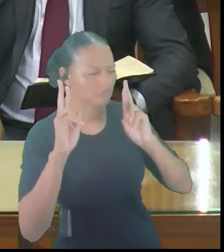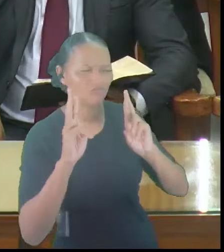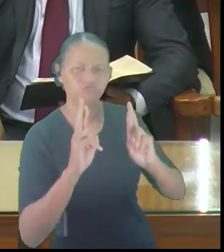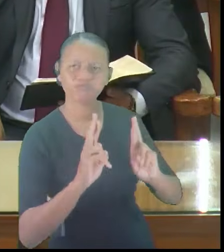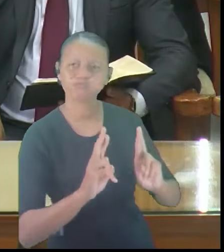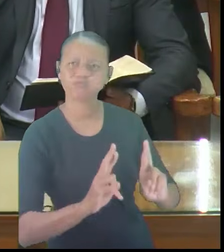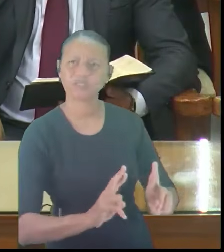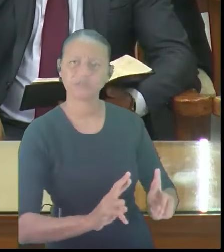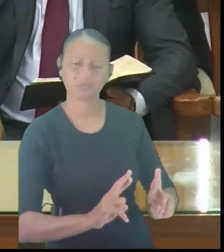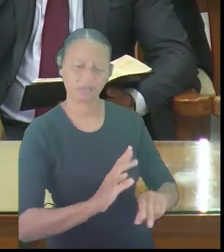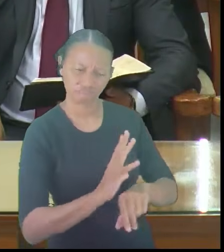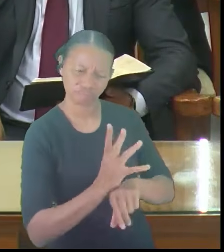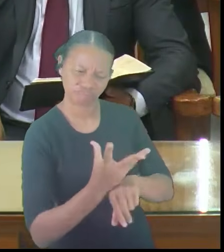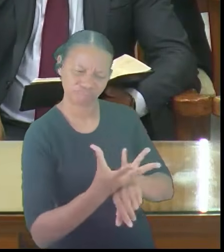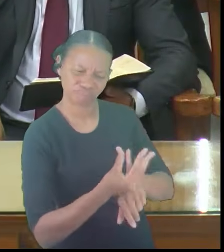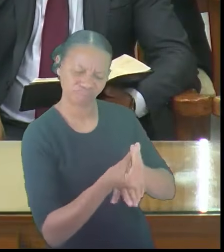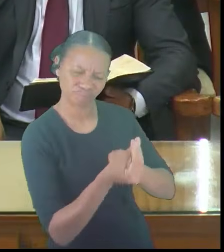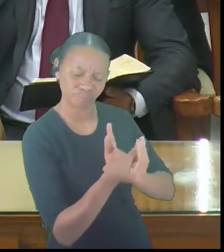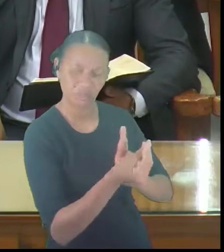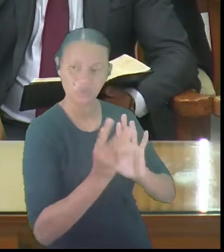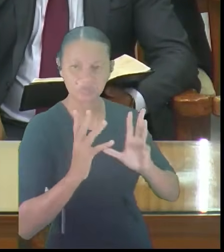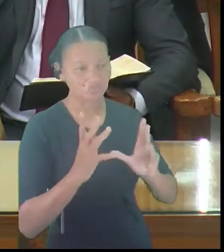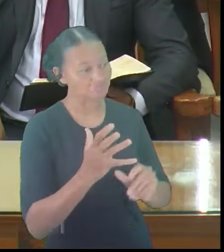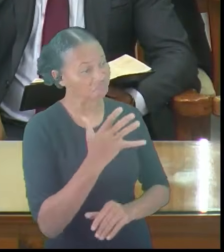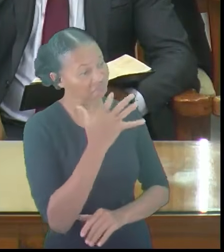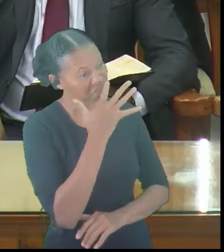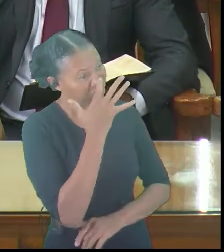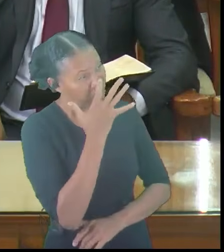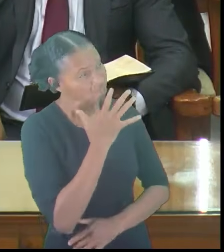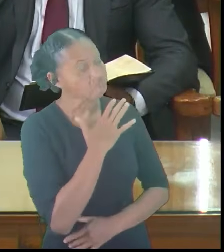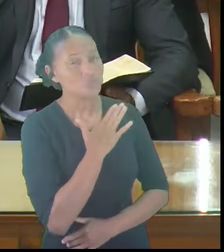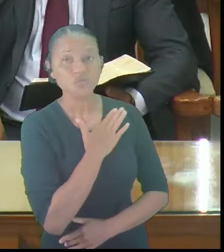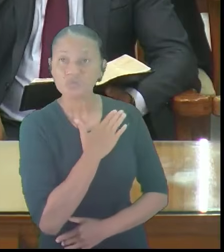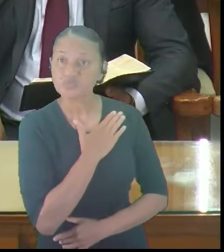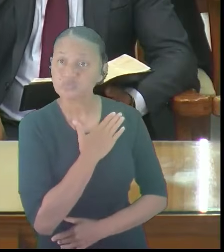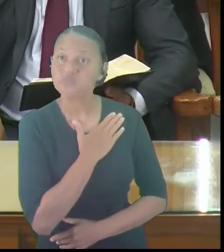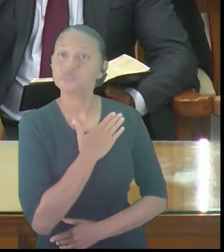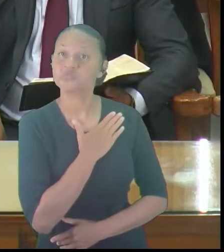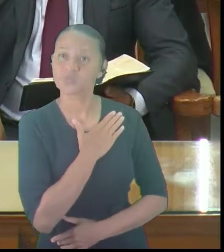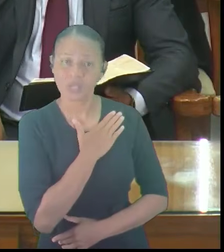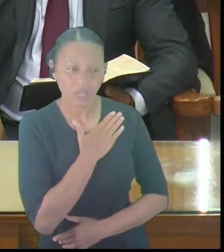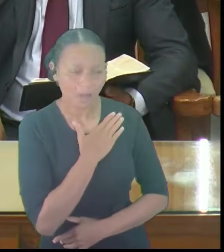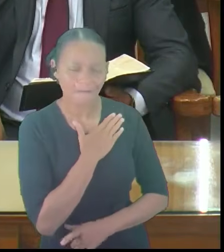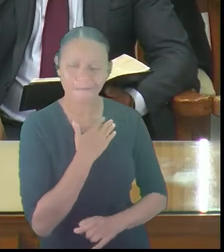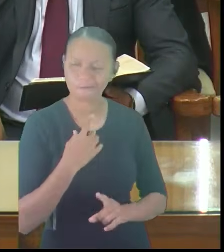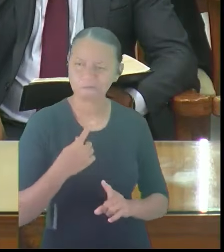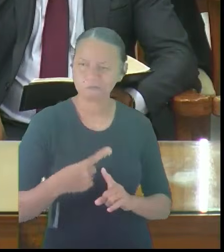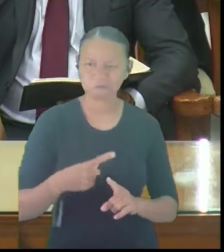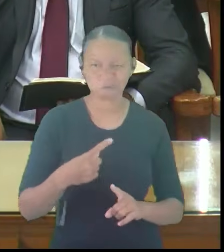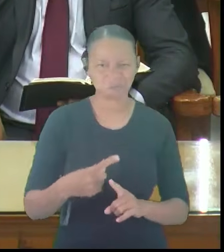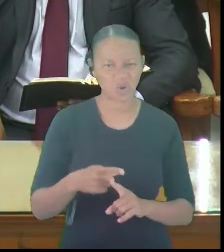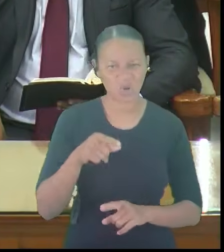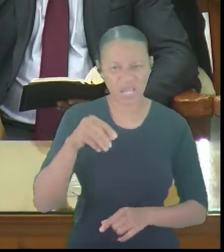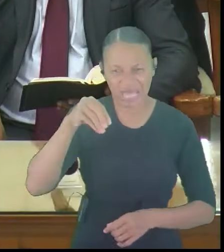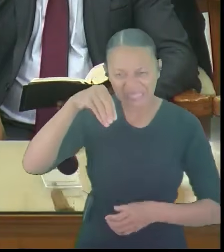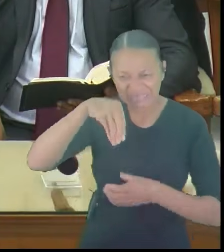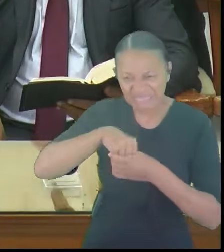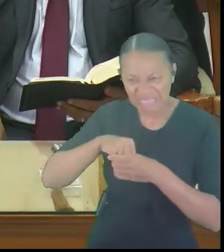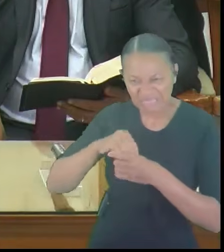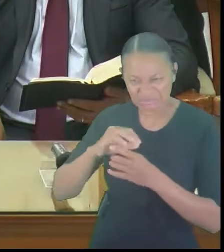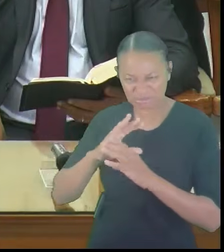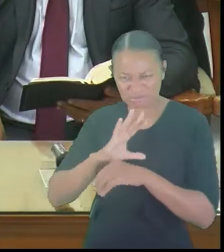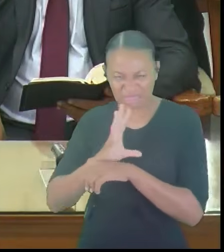A igreja passou a ser admirada, porque eles diziam: ninguém brinque no meio daquele